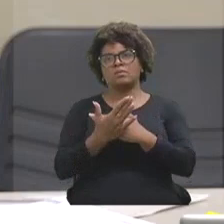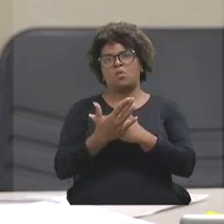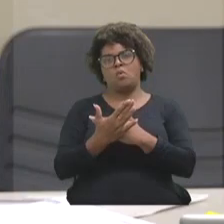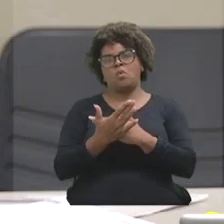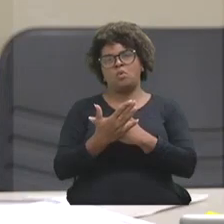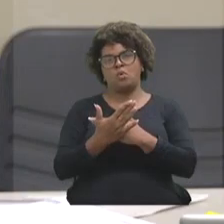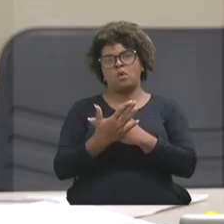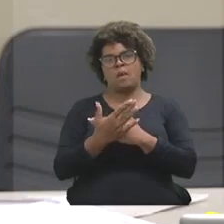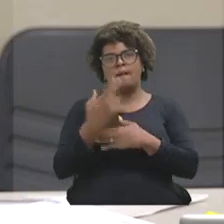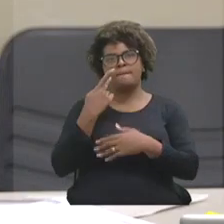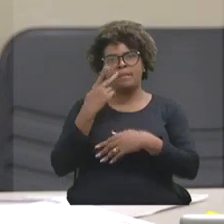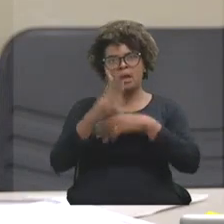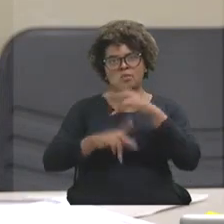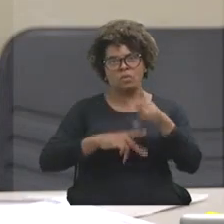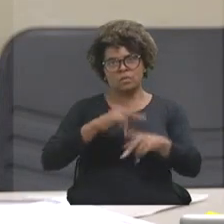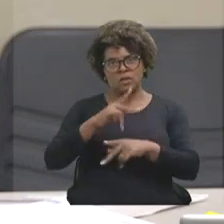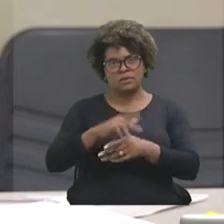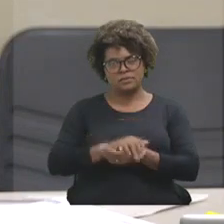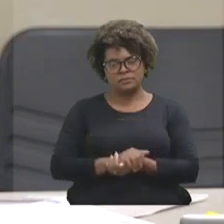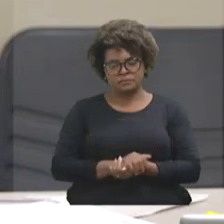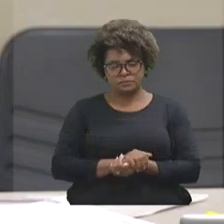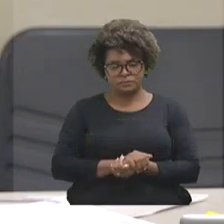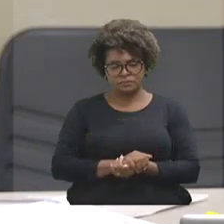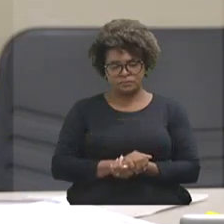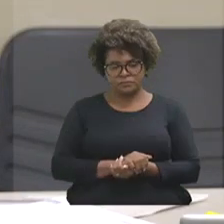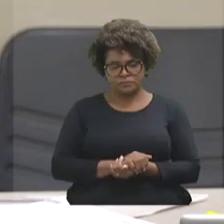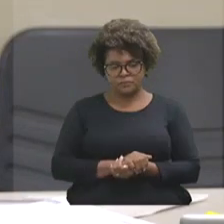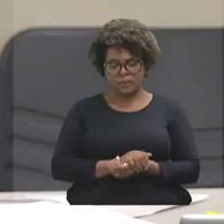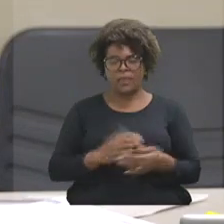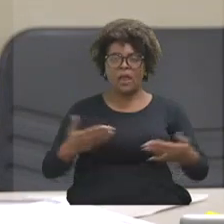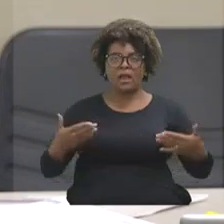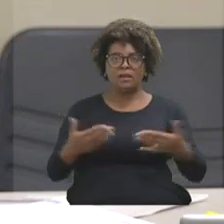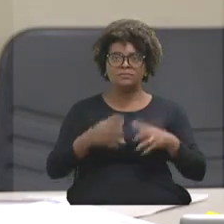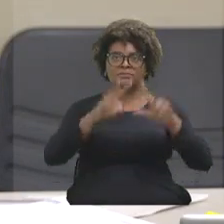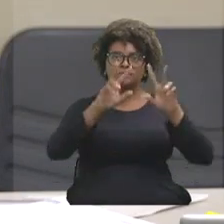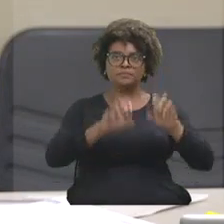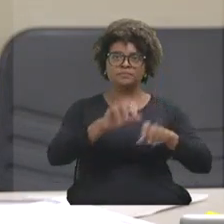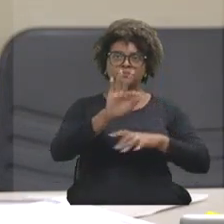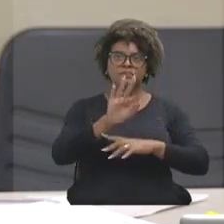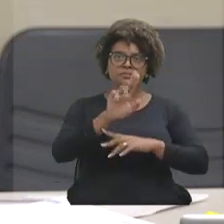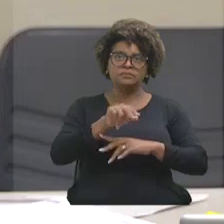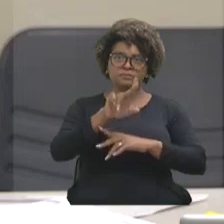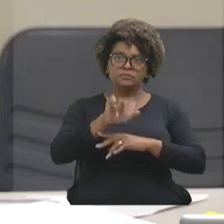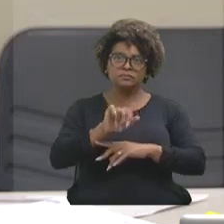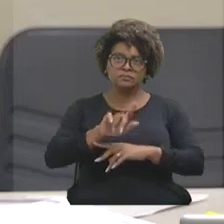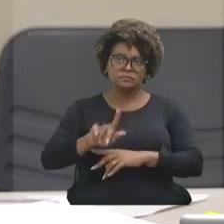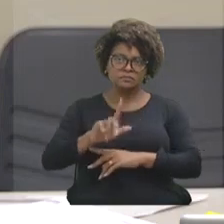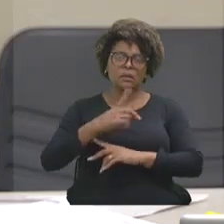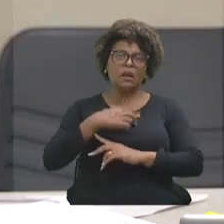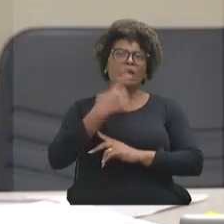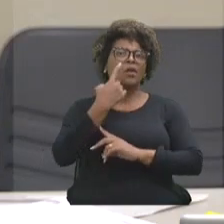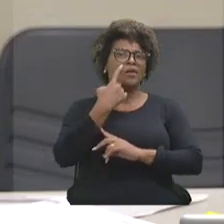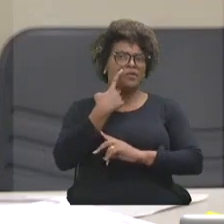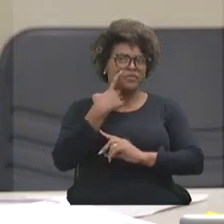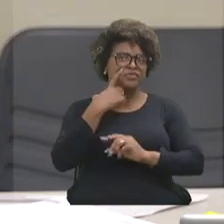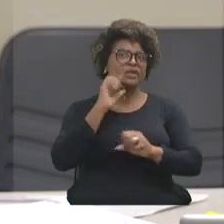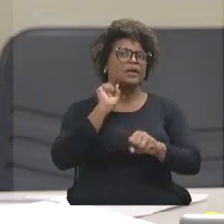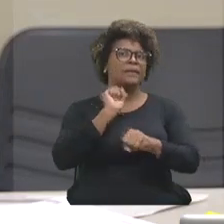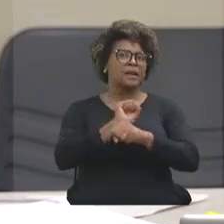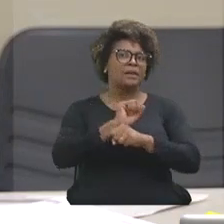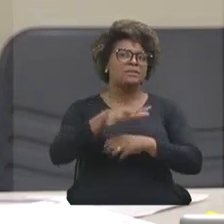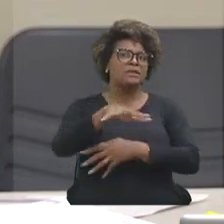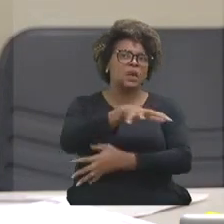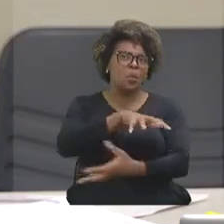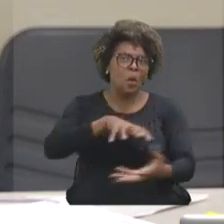a população falando da Fini acompanha sim a paralisação e a greve que foi feita por eles